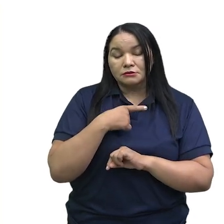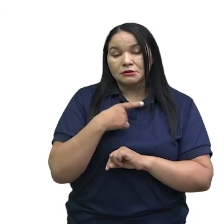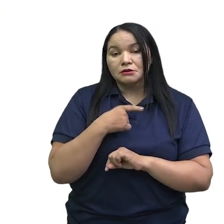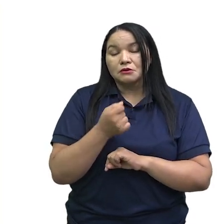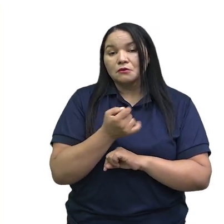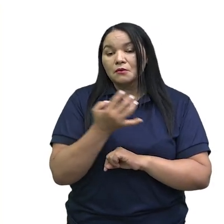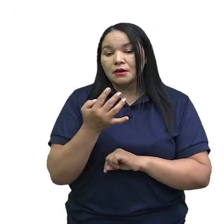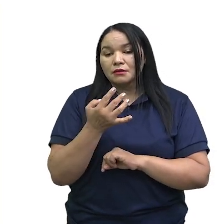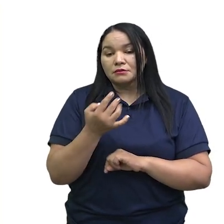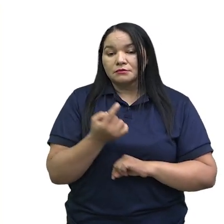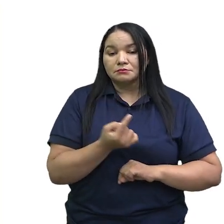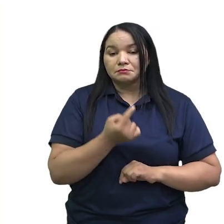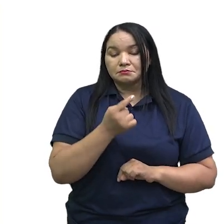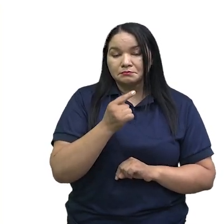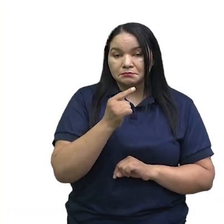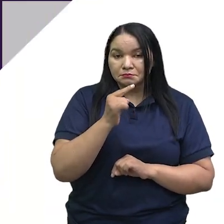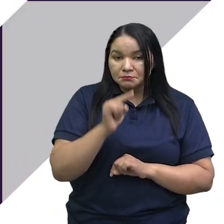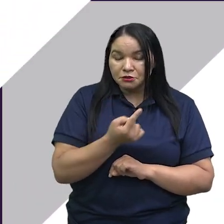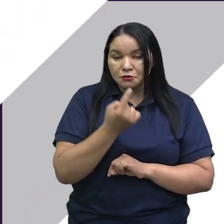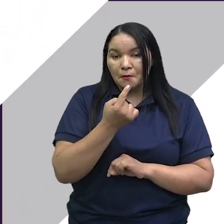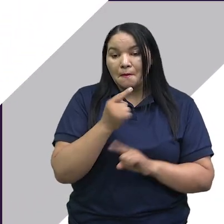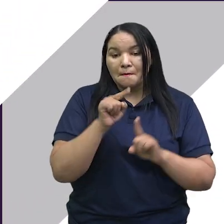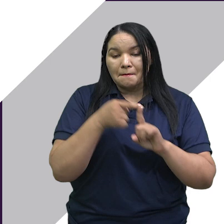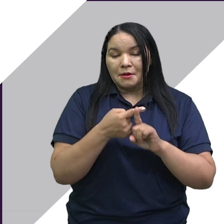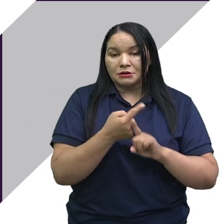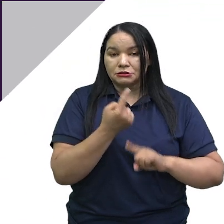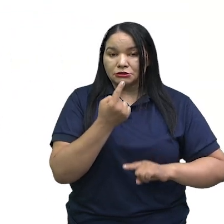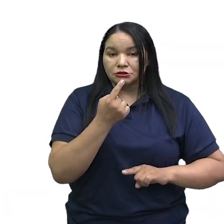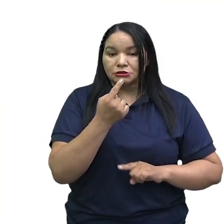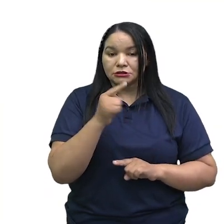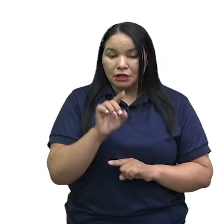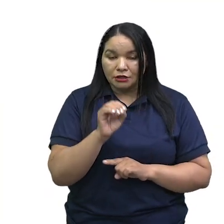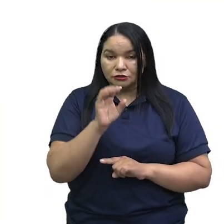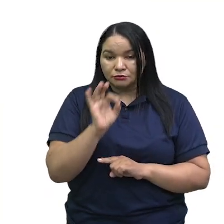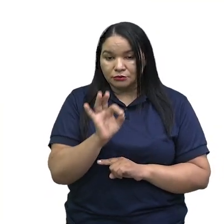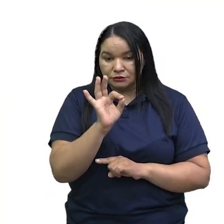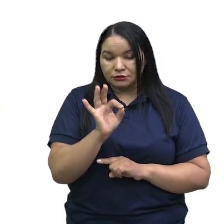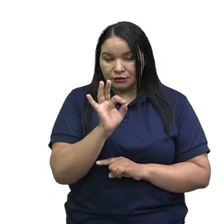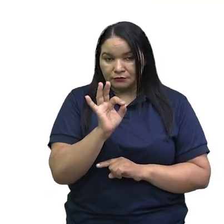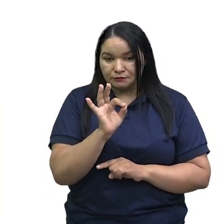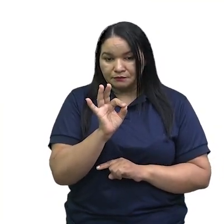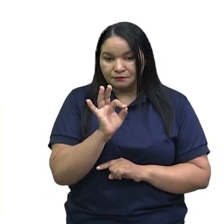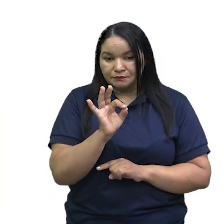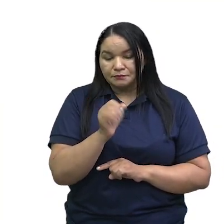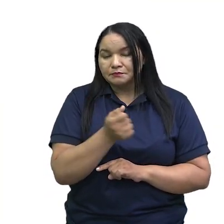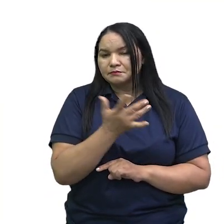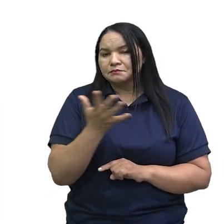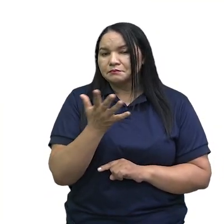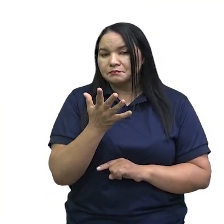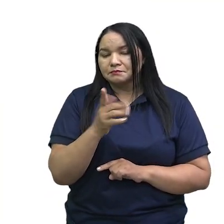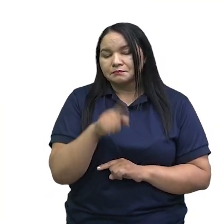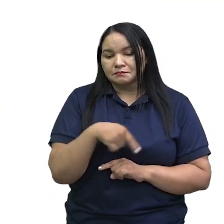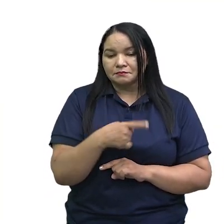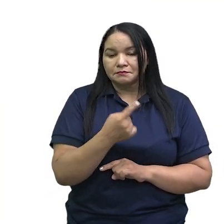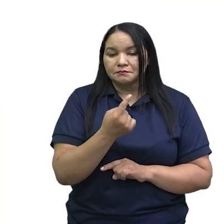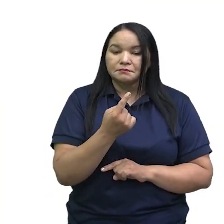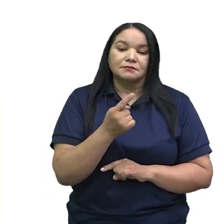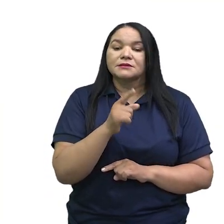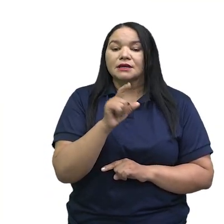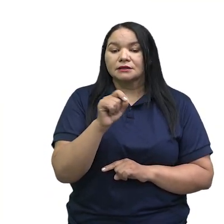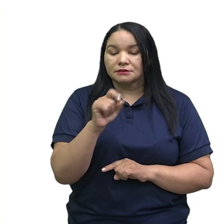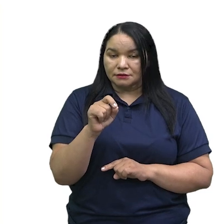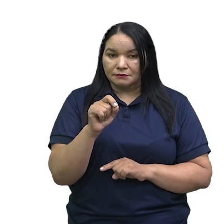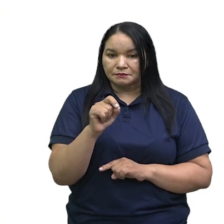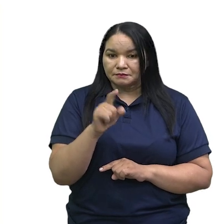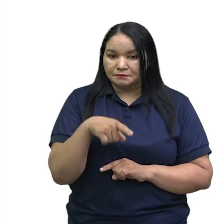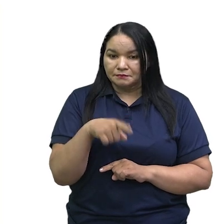ter aí 1.000 mais 10% de 1.000. Horas, 10% de 1.000 é 1.100, aliás, é